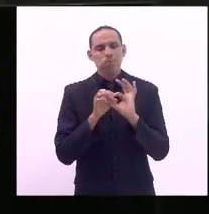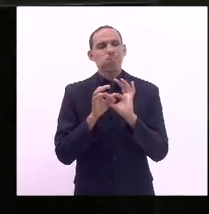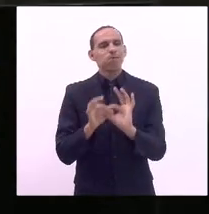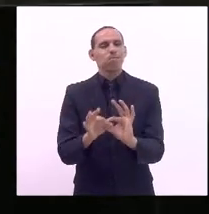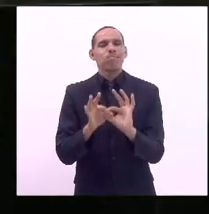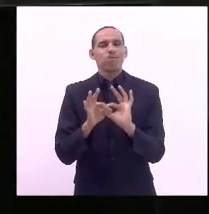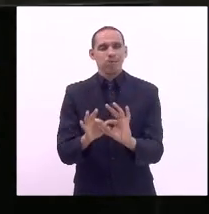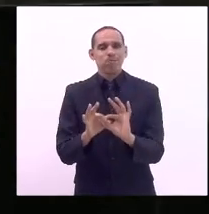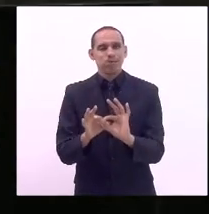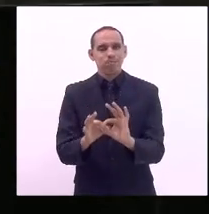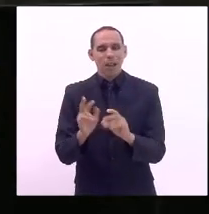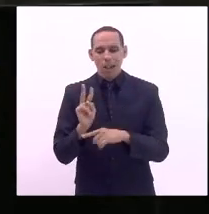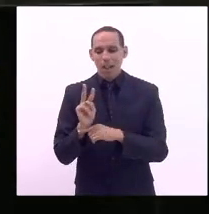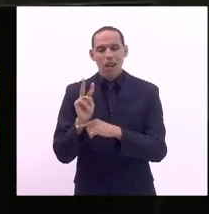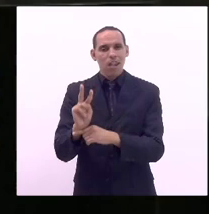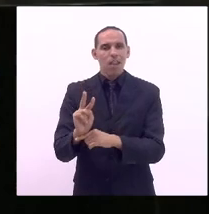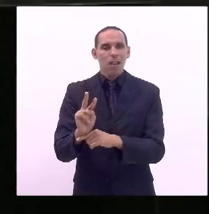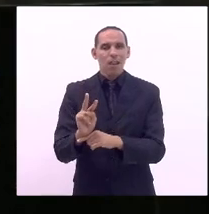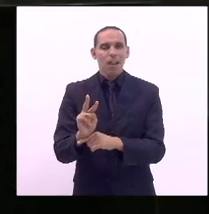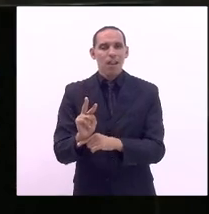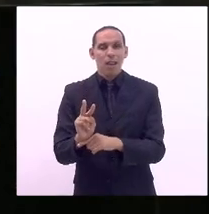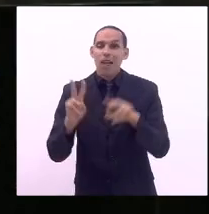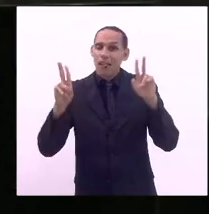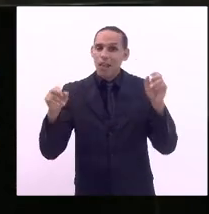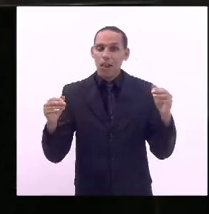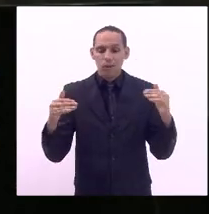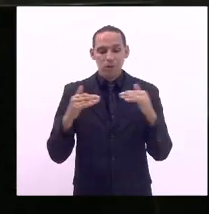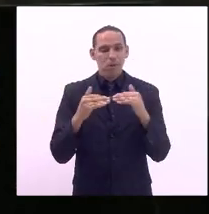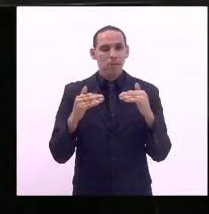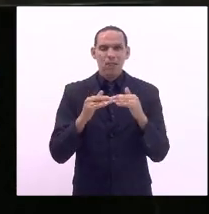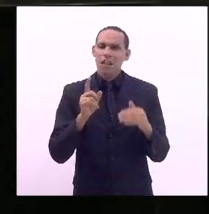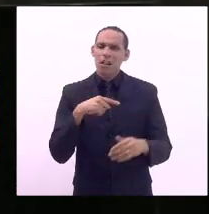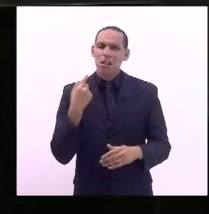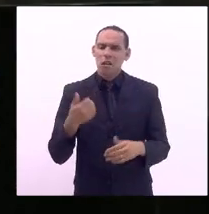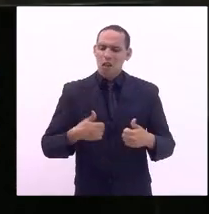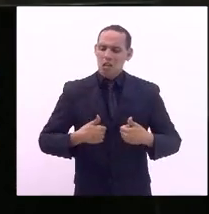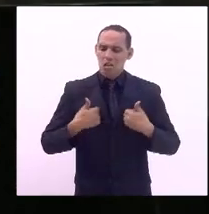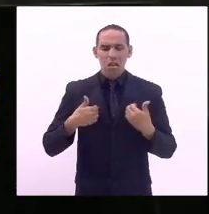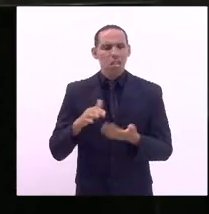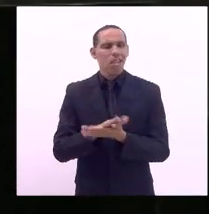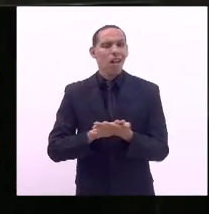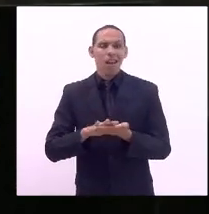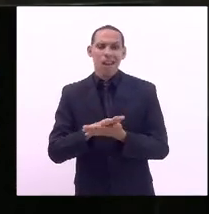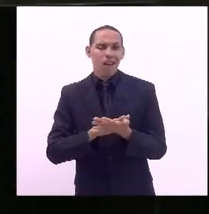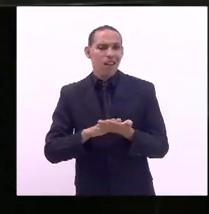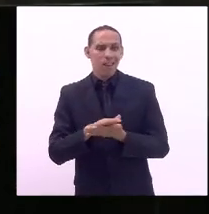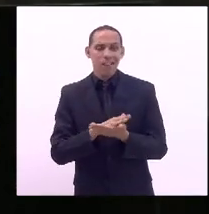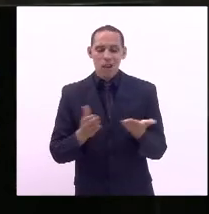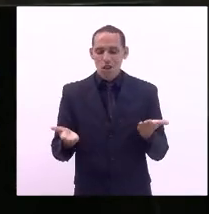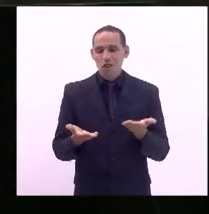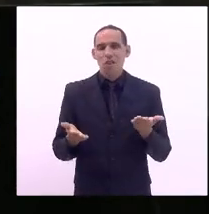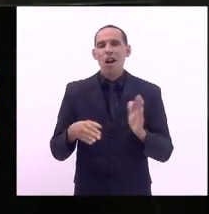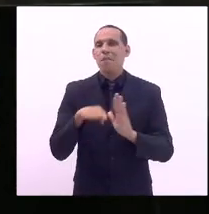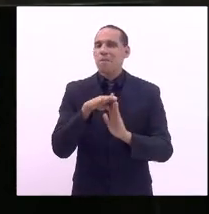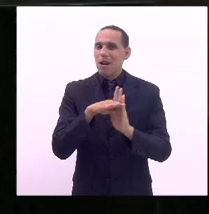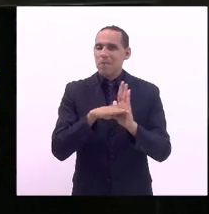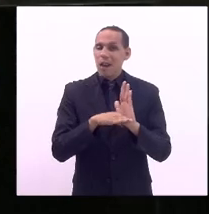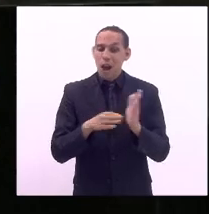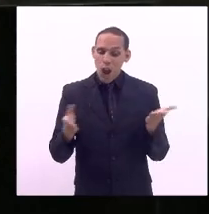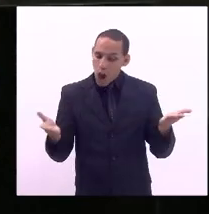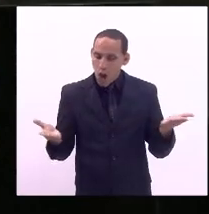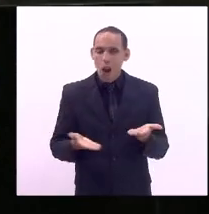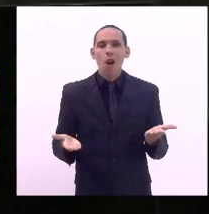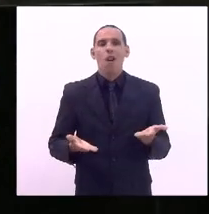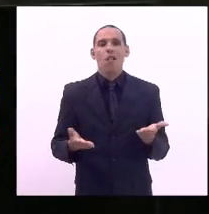em prol de um denominador comum que não temos vaidade. Como esse está em pauta hoje, é hoje que